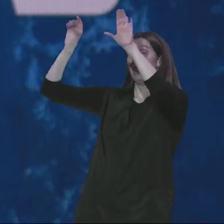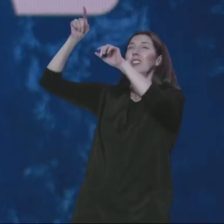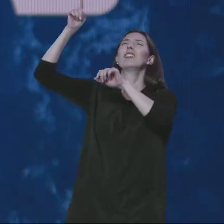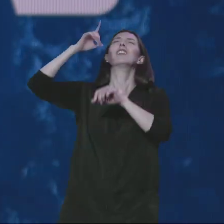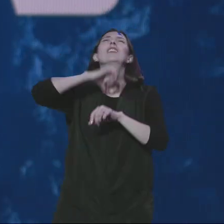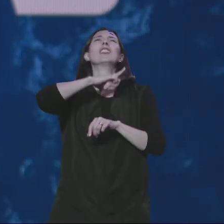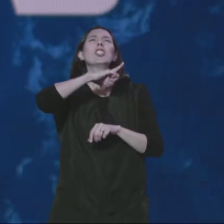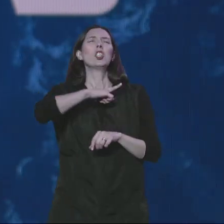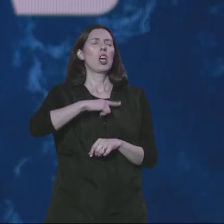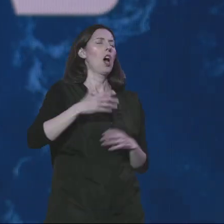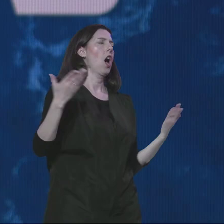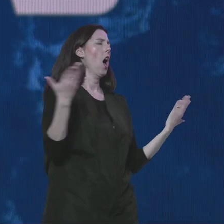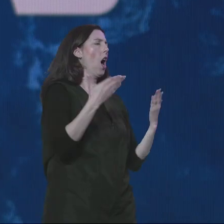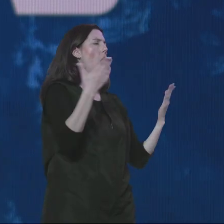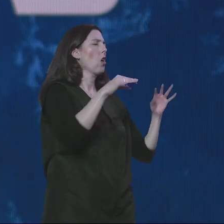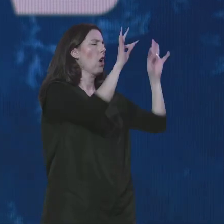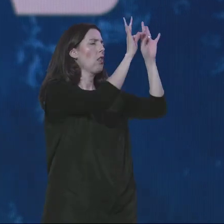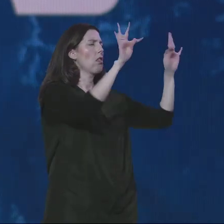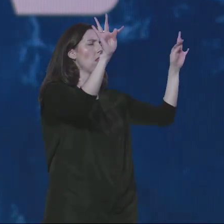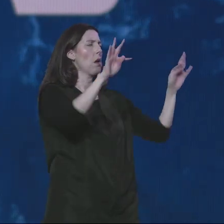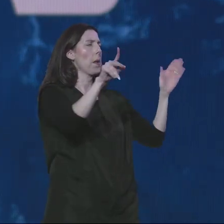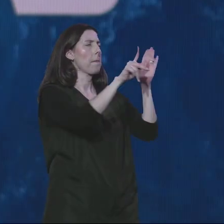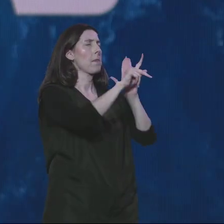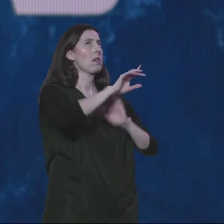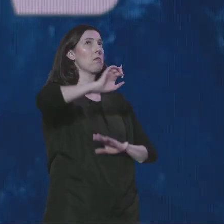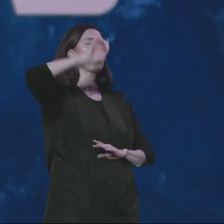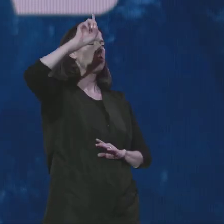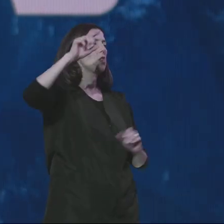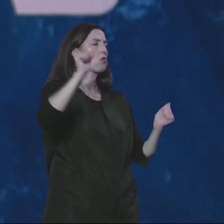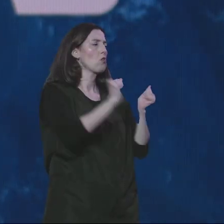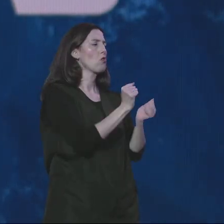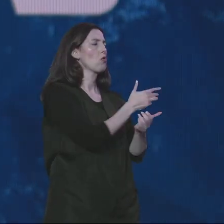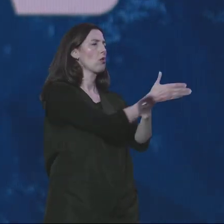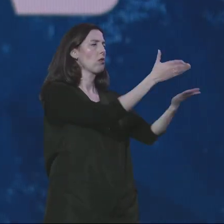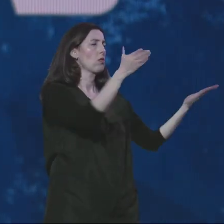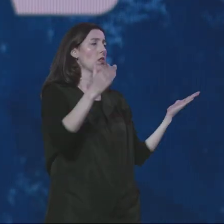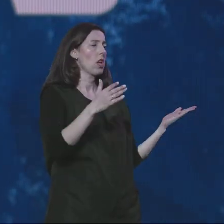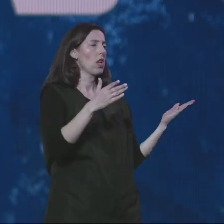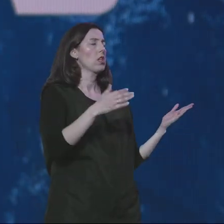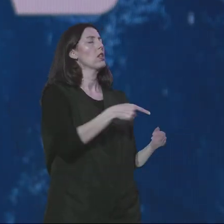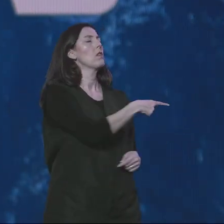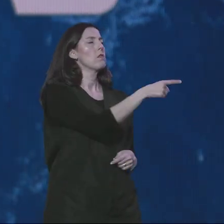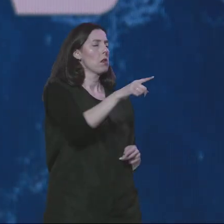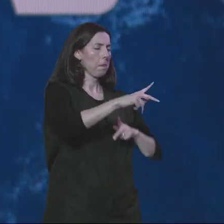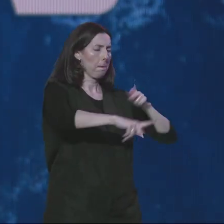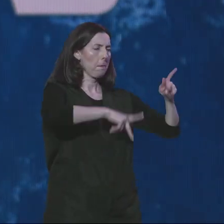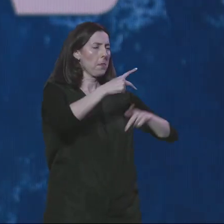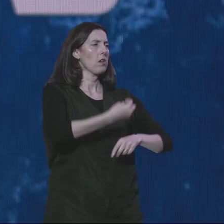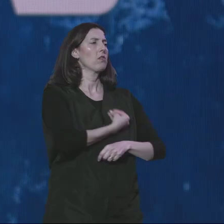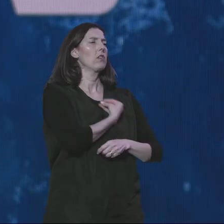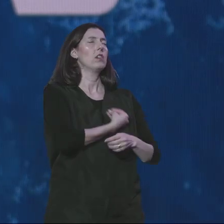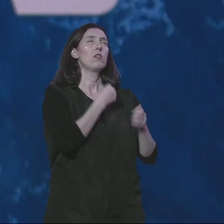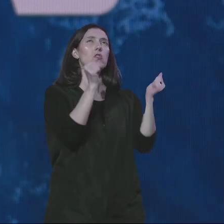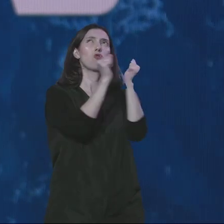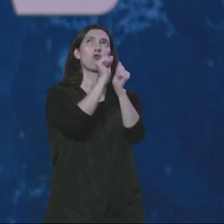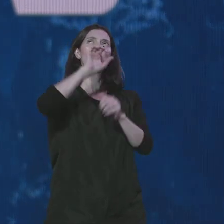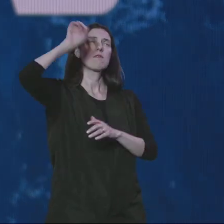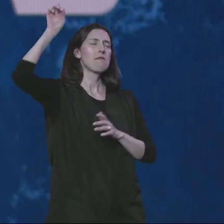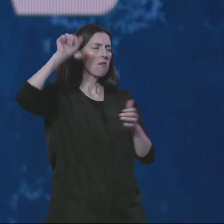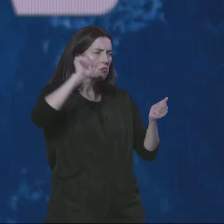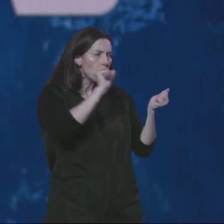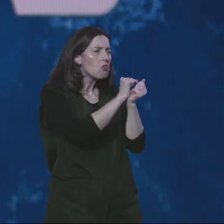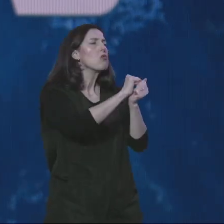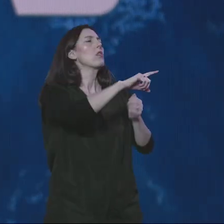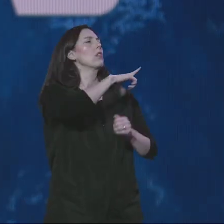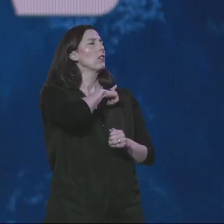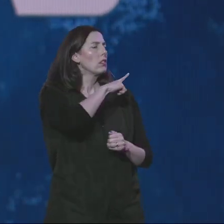com os homens, com os quais ele viverá. Eles serão os seus povos, o próprio Deus estará com eles e